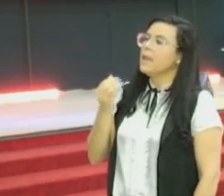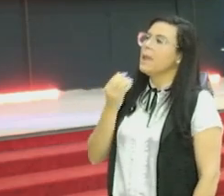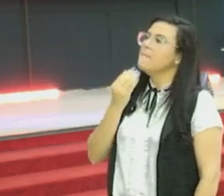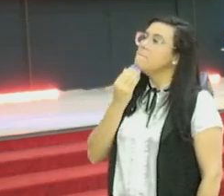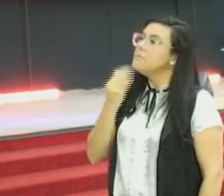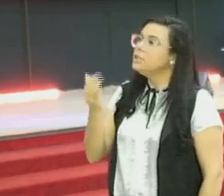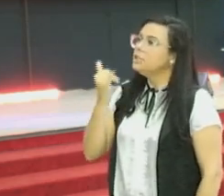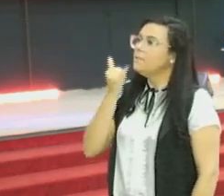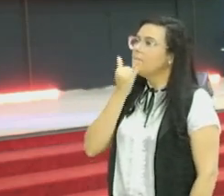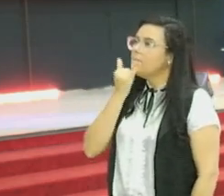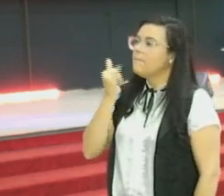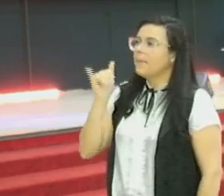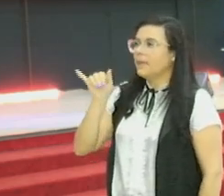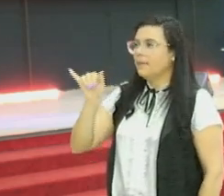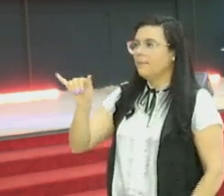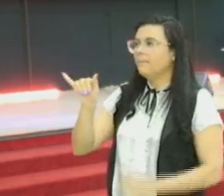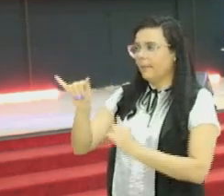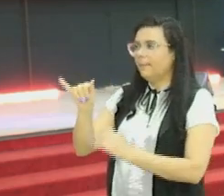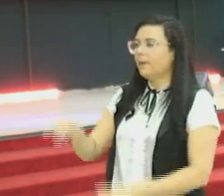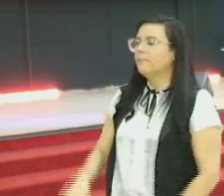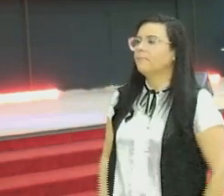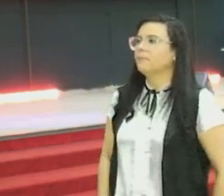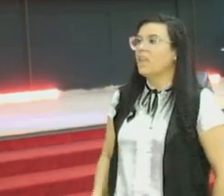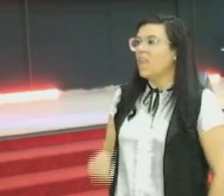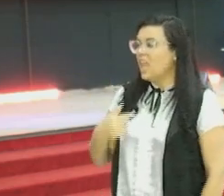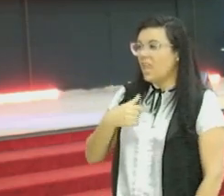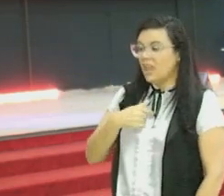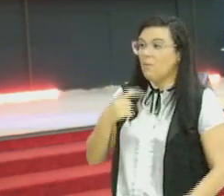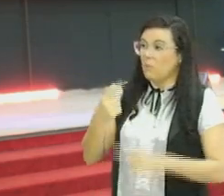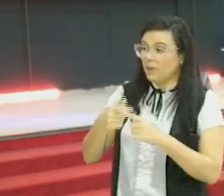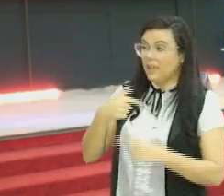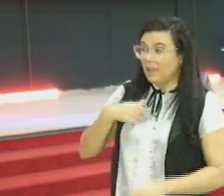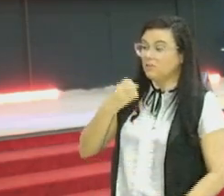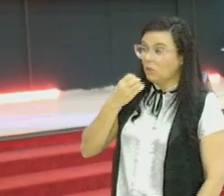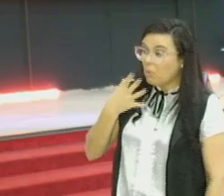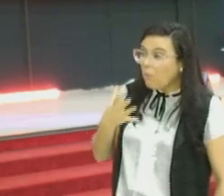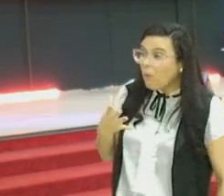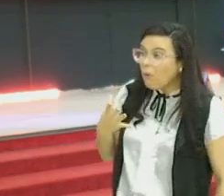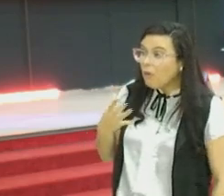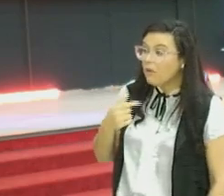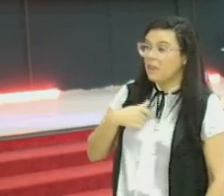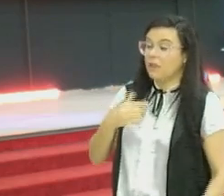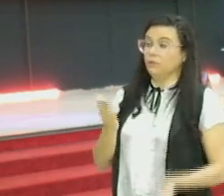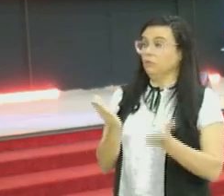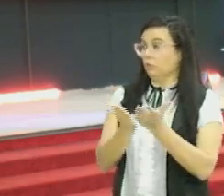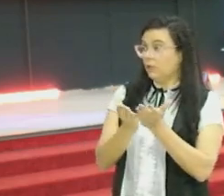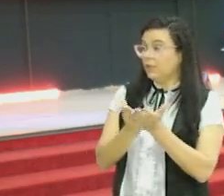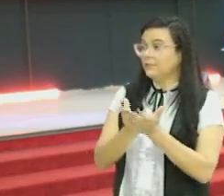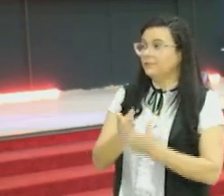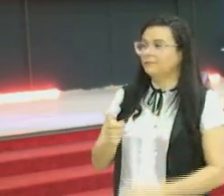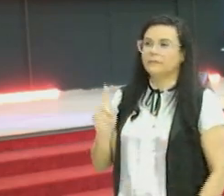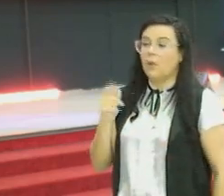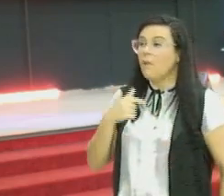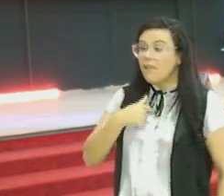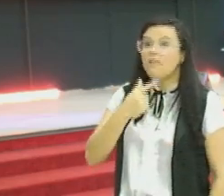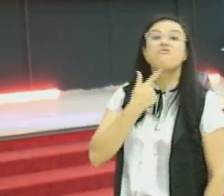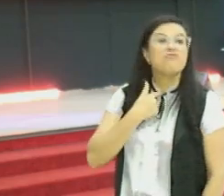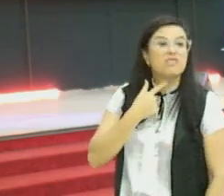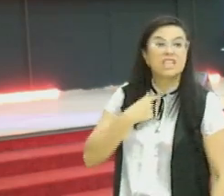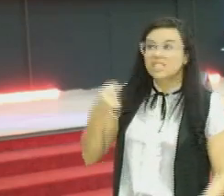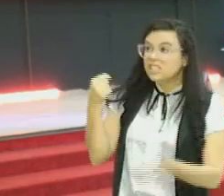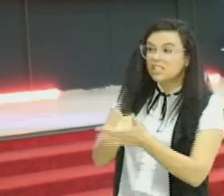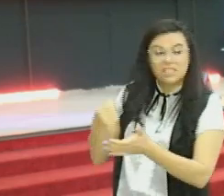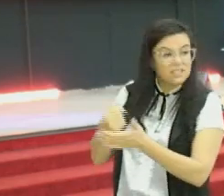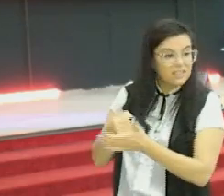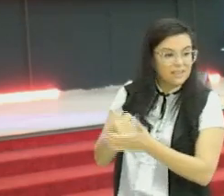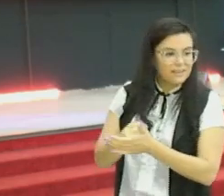bonzinho? Porque eu sou mais crente que você? Minha vontade, irmão, era massacrar. Mas